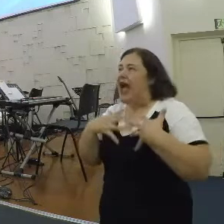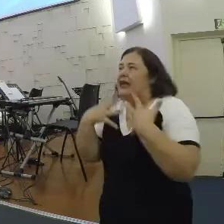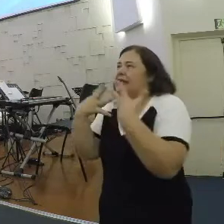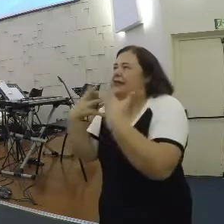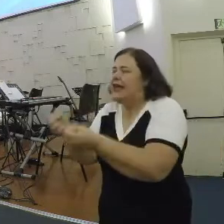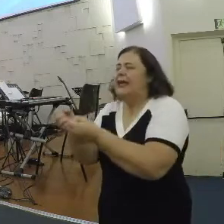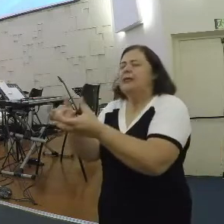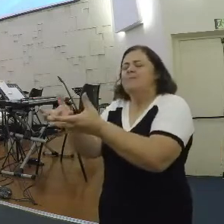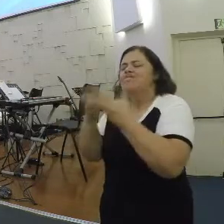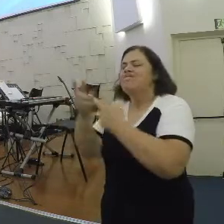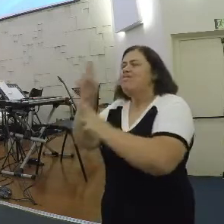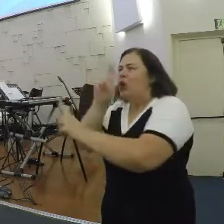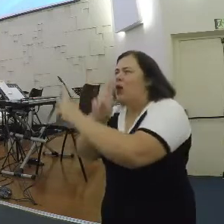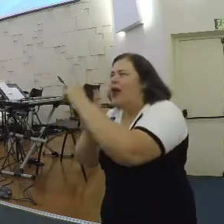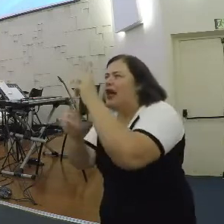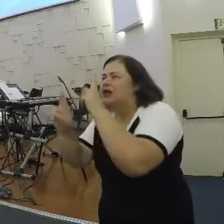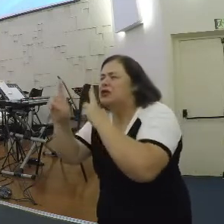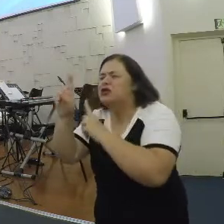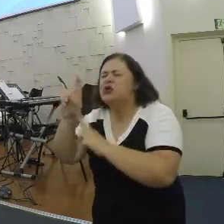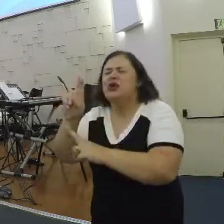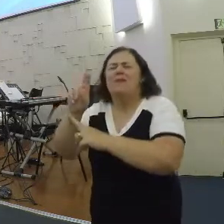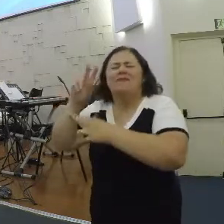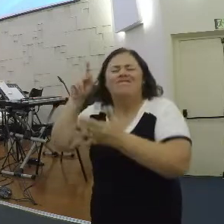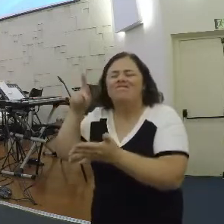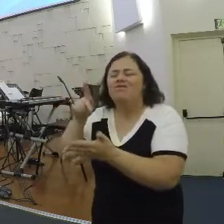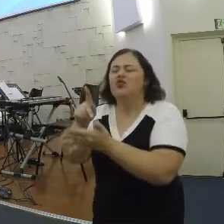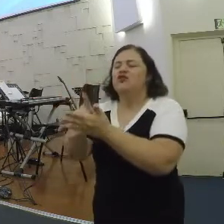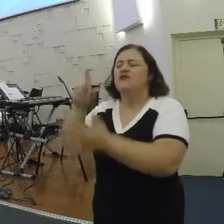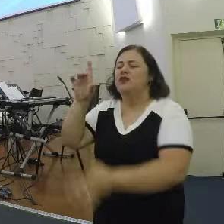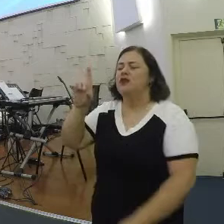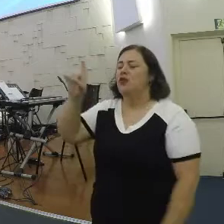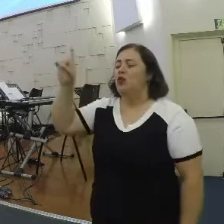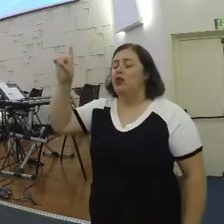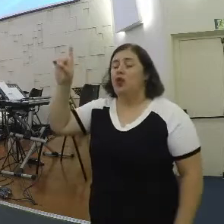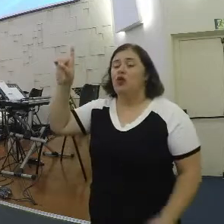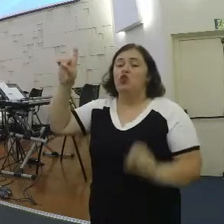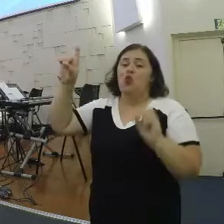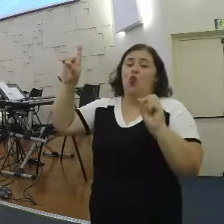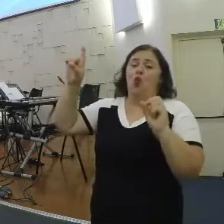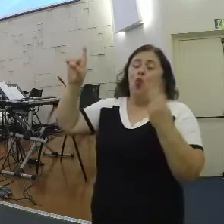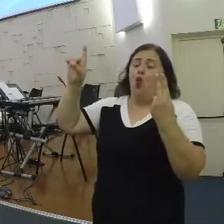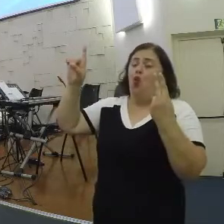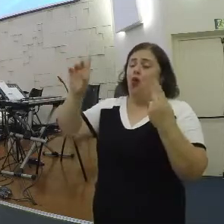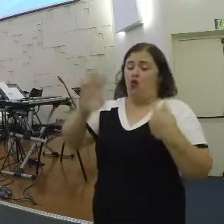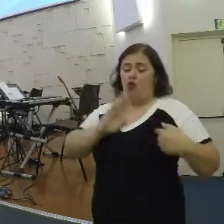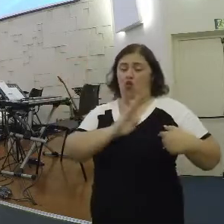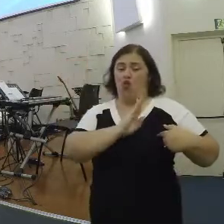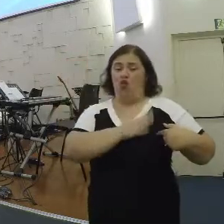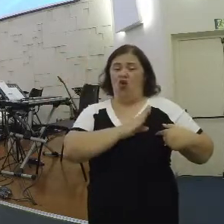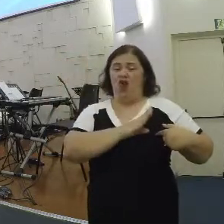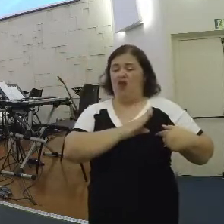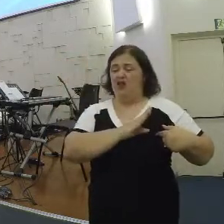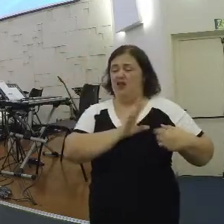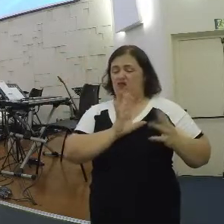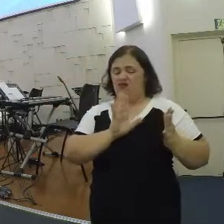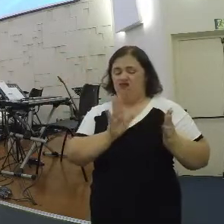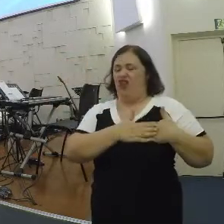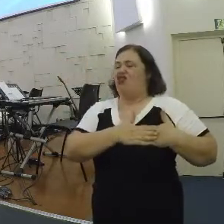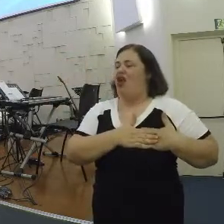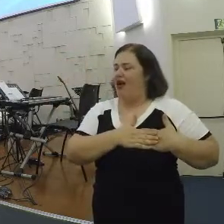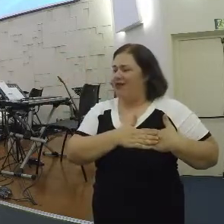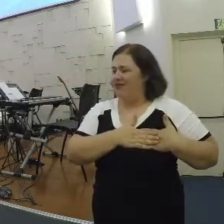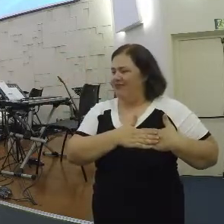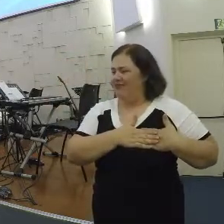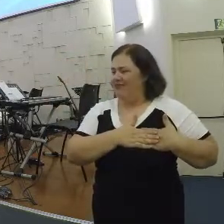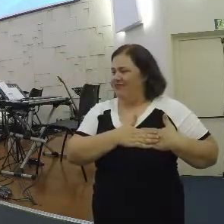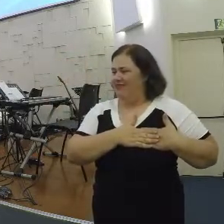desenvolver-se? O meu coração é de pouca profundidade? O meu coração está cheio de espinhos, tomado pelas paixões